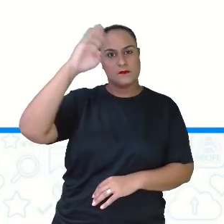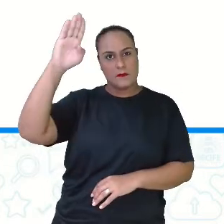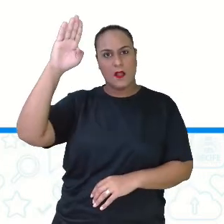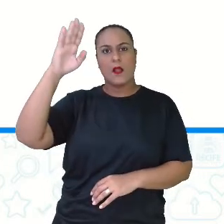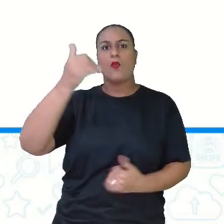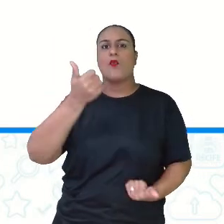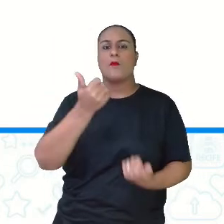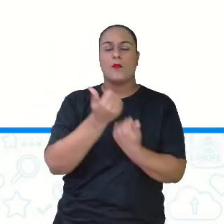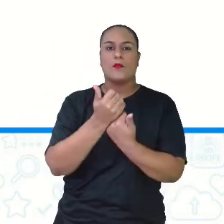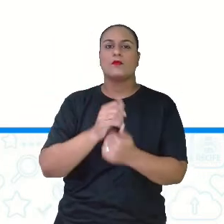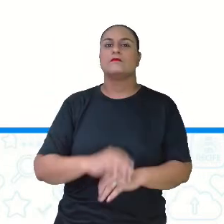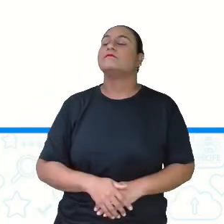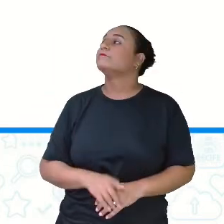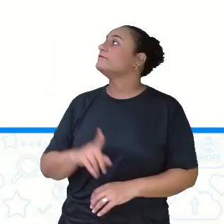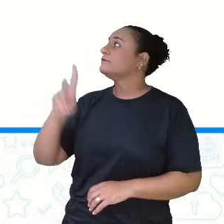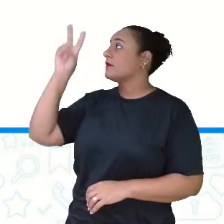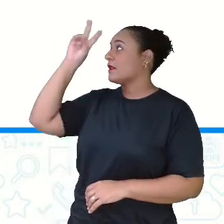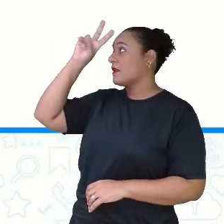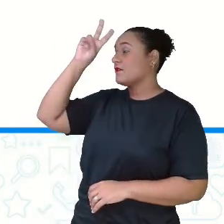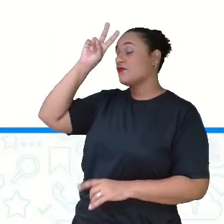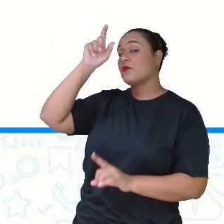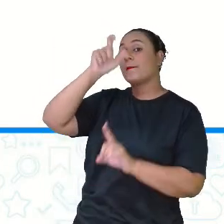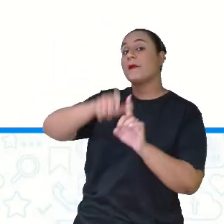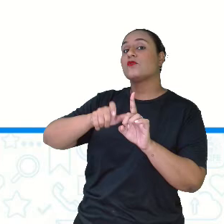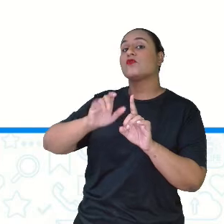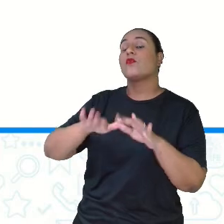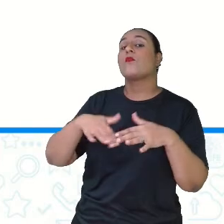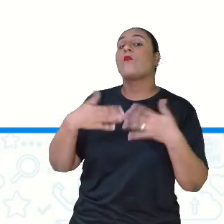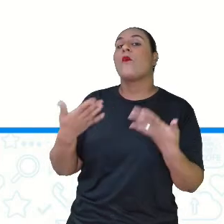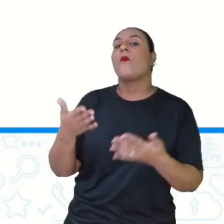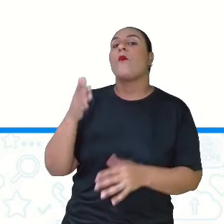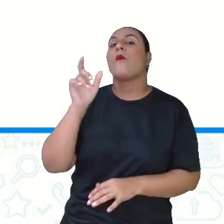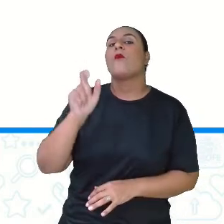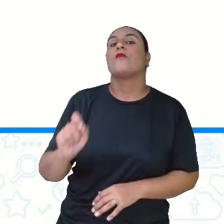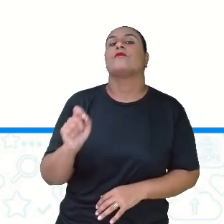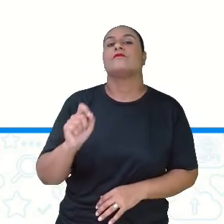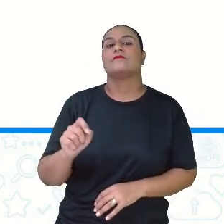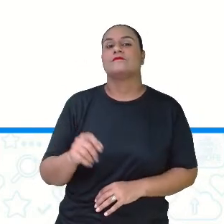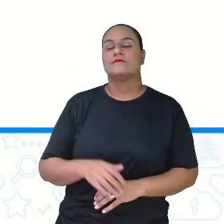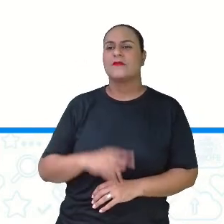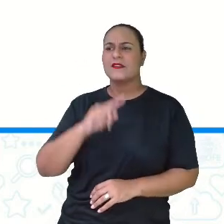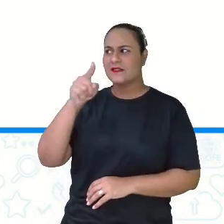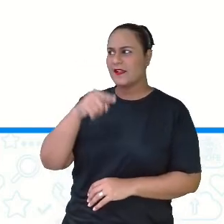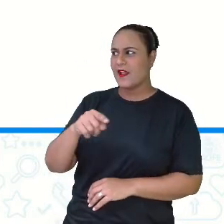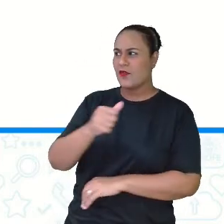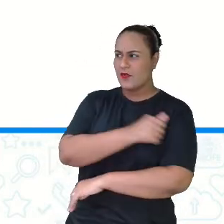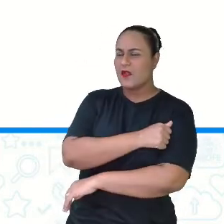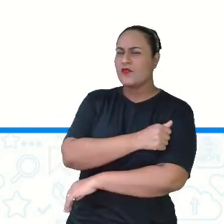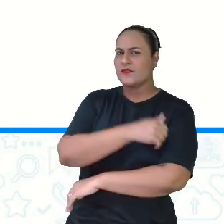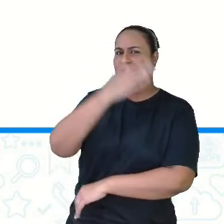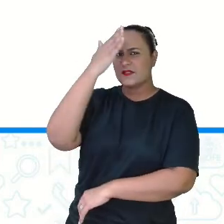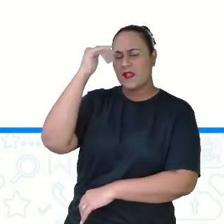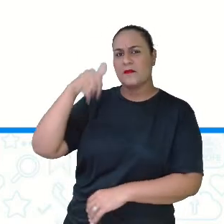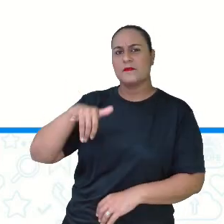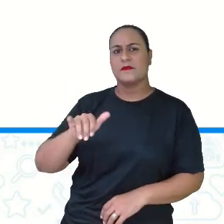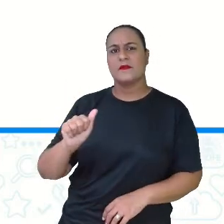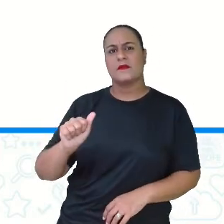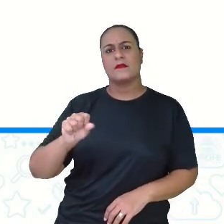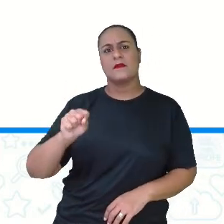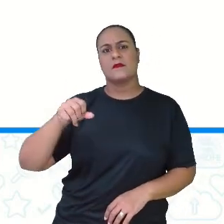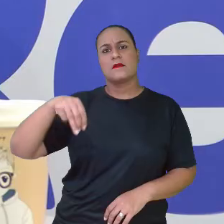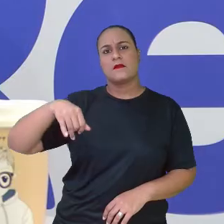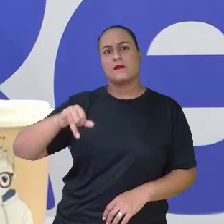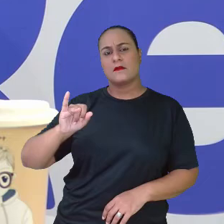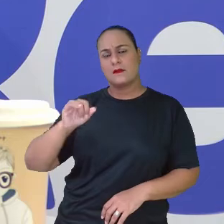história, quem são os personagens? E aí, professora, será que os meninos já sabem quem são os personagens da história? A Yasmin já colocou aqui,